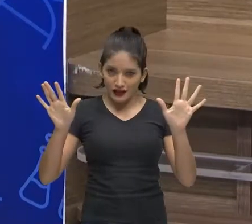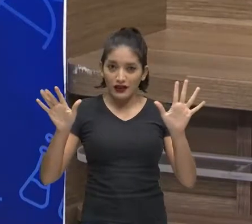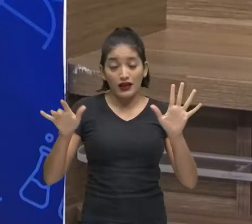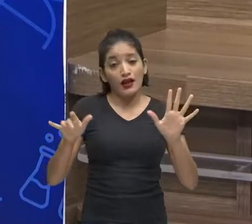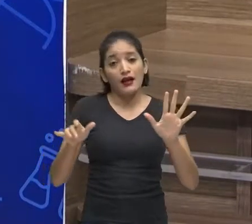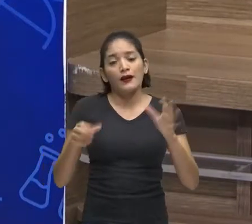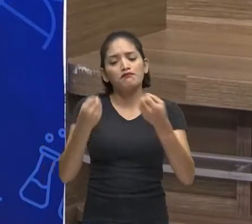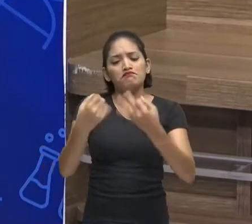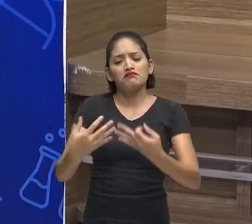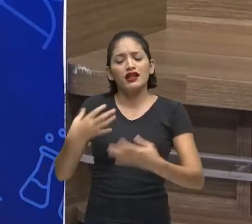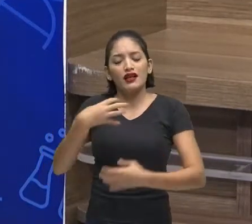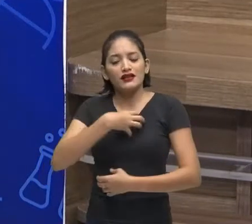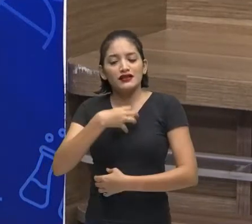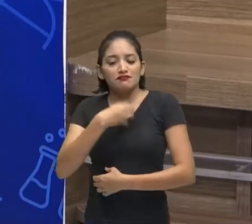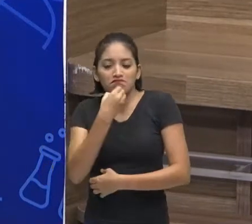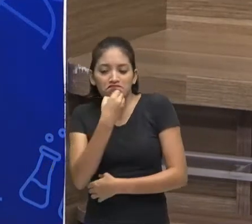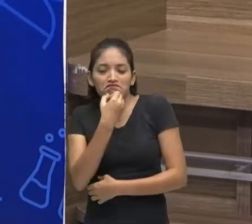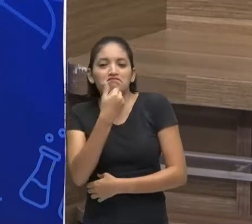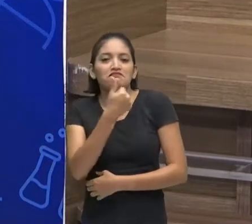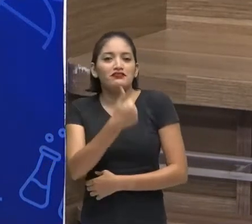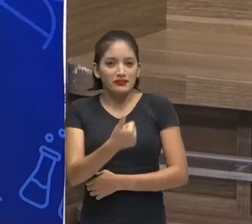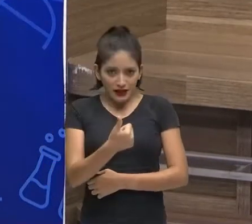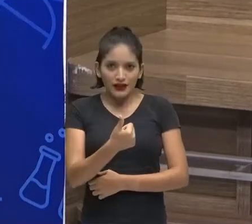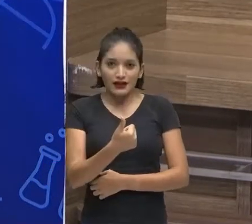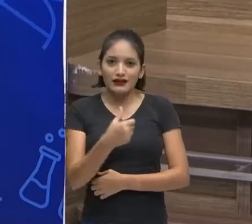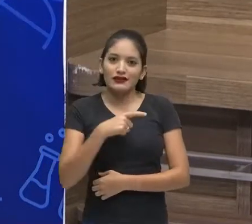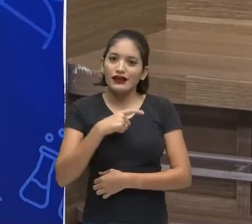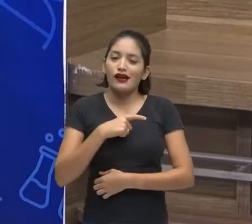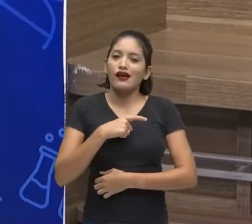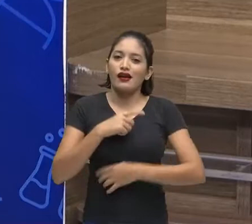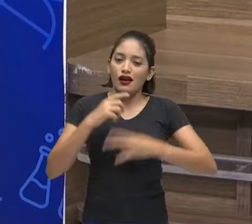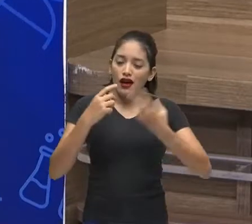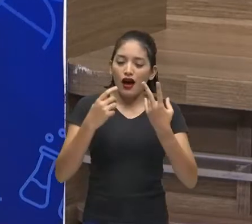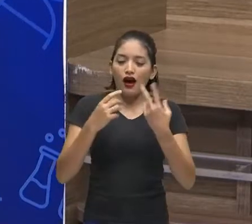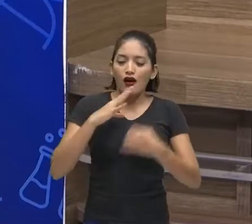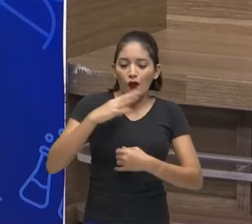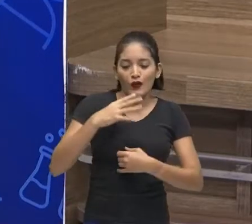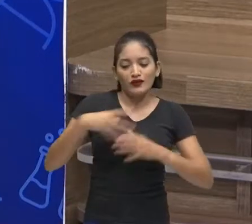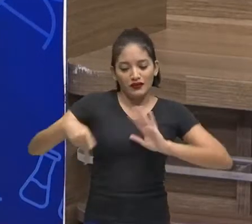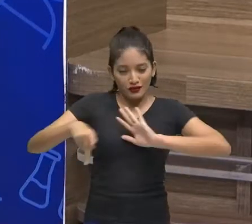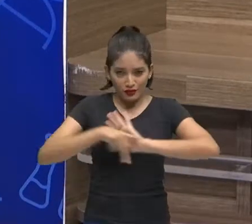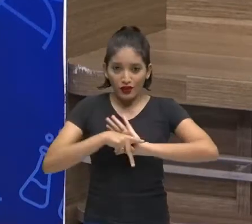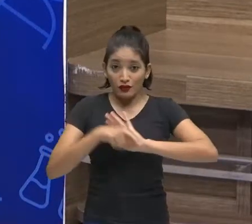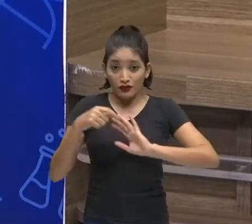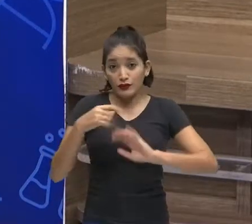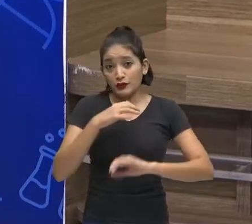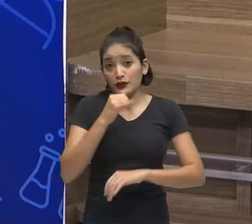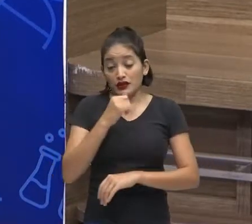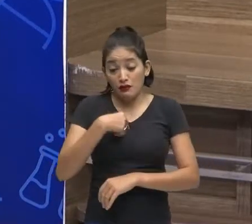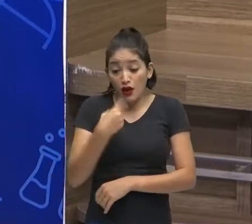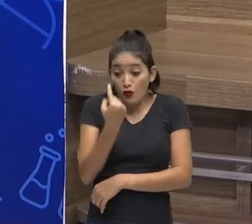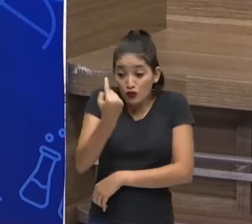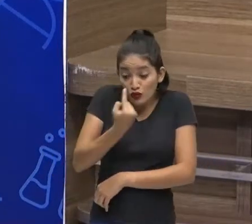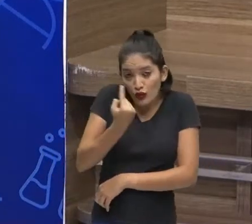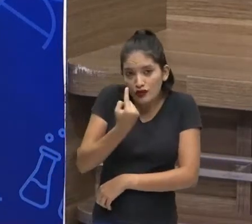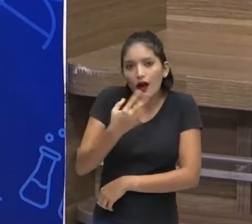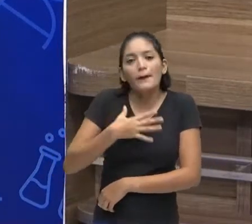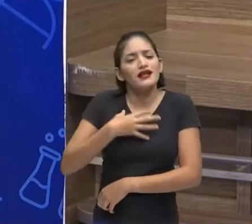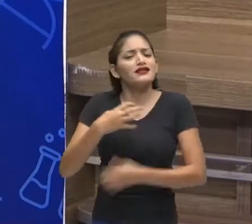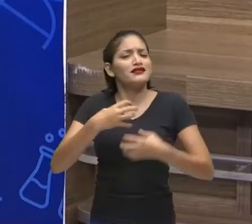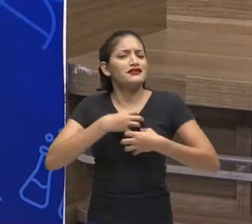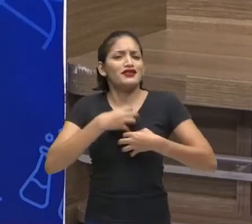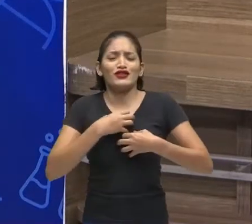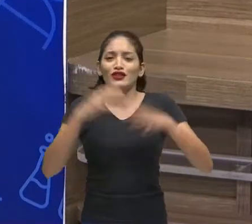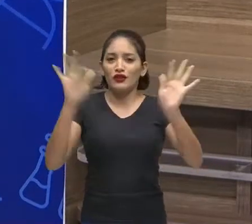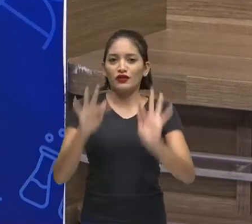bem definido, esse autoconhecimento, dizer assim, eu estou sozinha, mas eu estou feliz, eu estou bem. Não